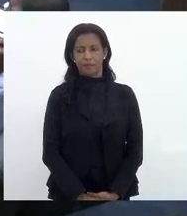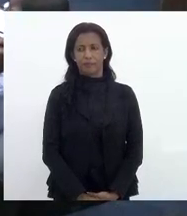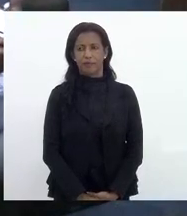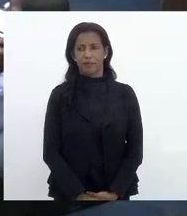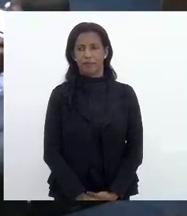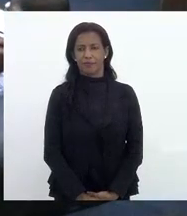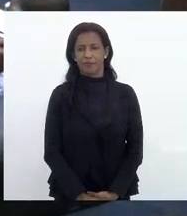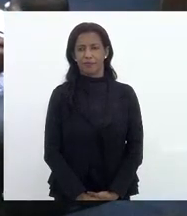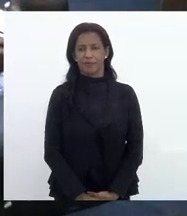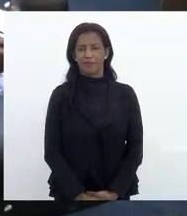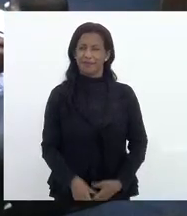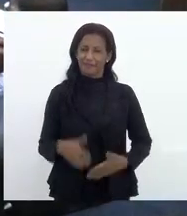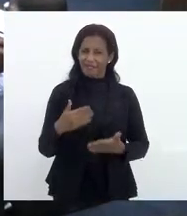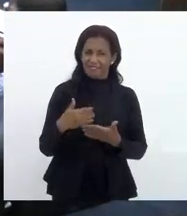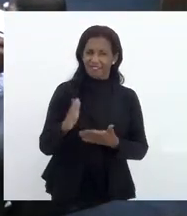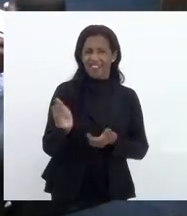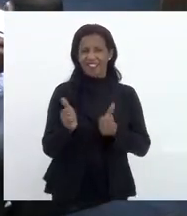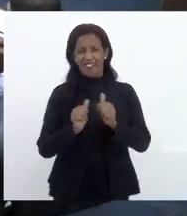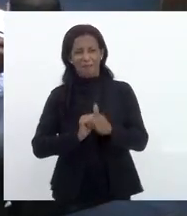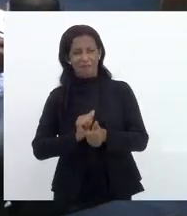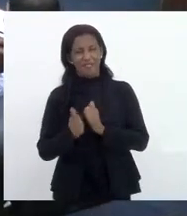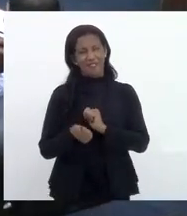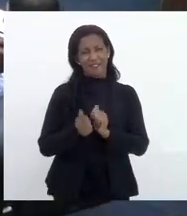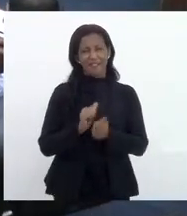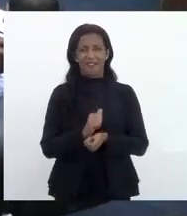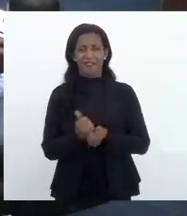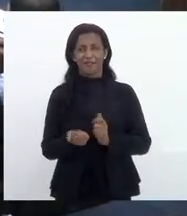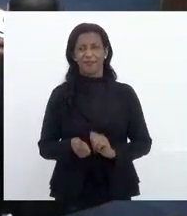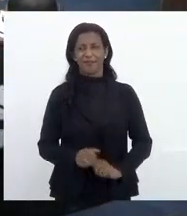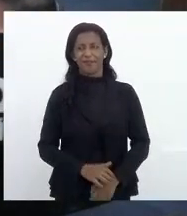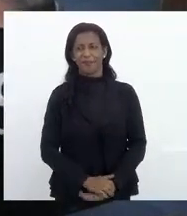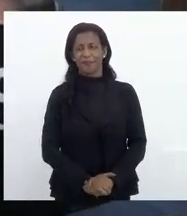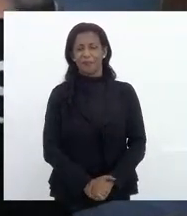e vai se adaptando mas se adaptando